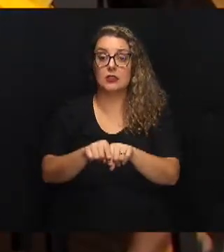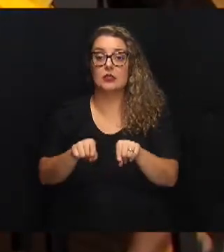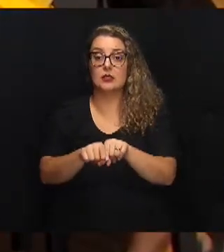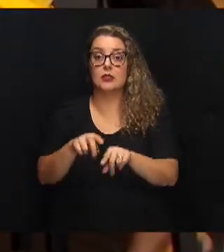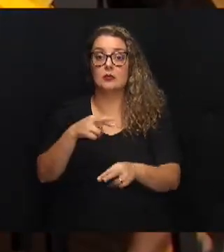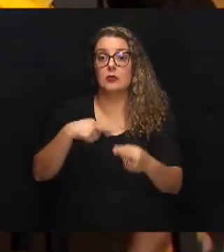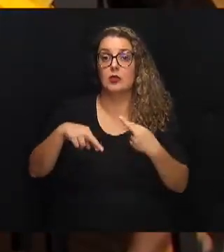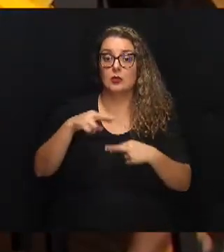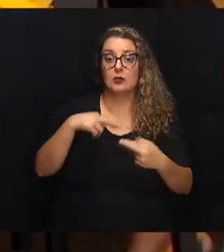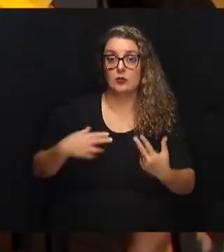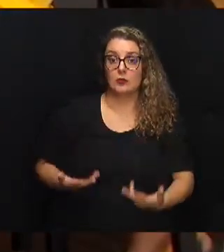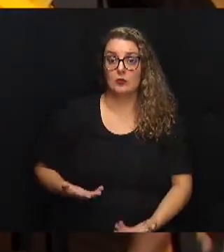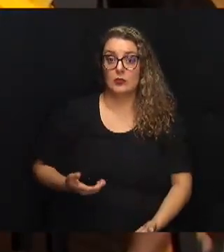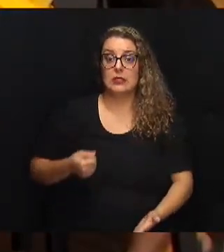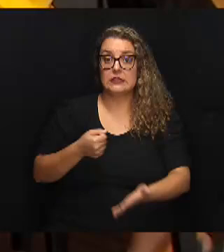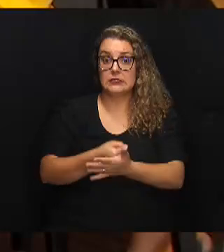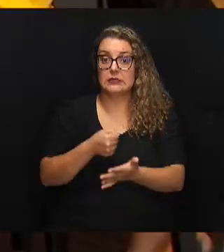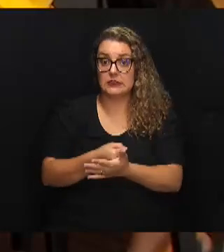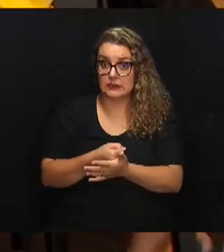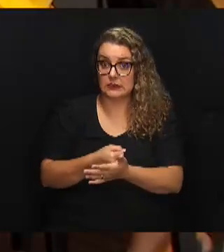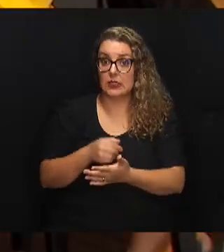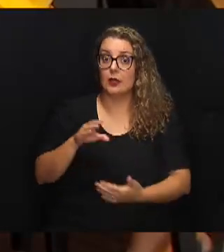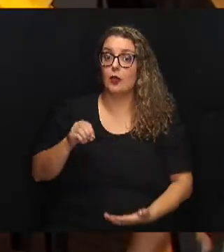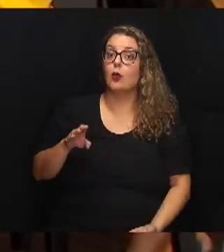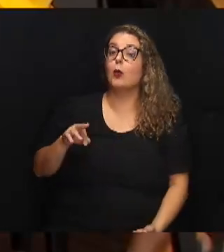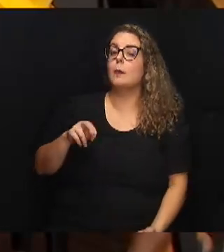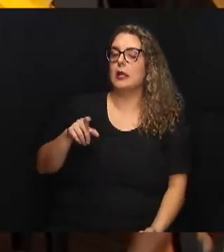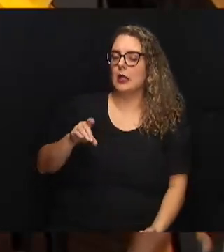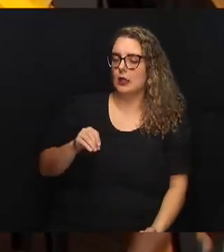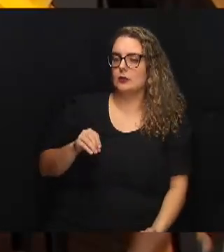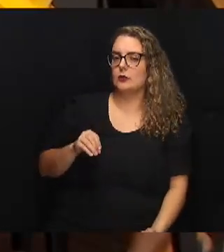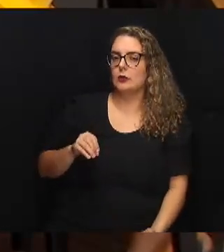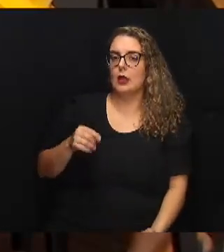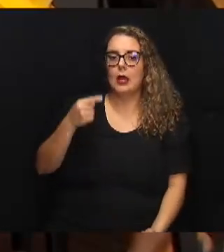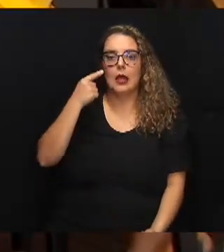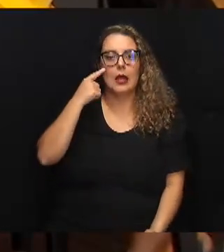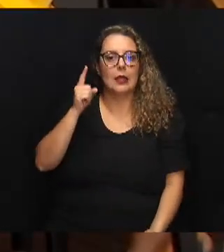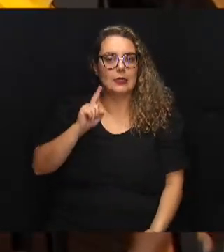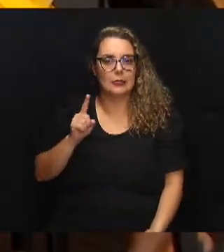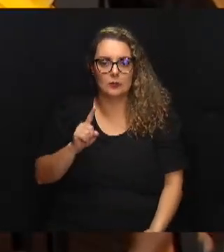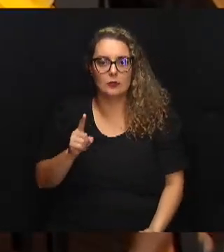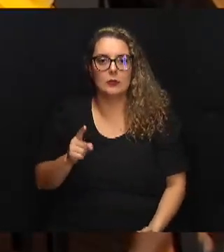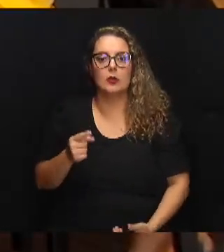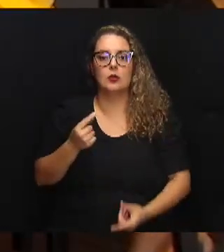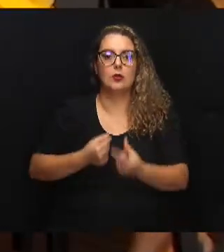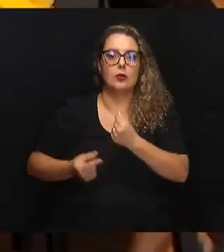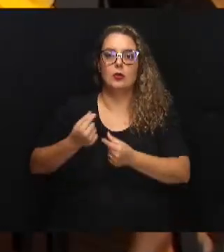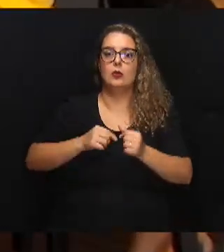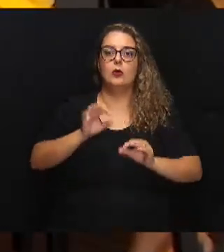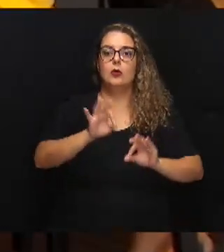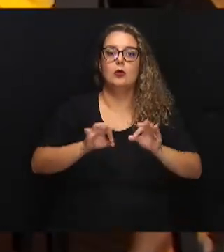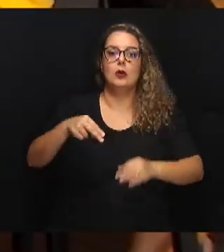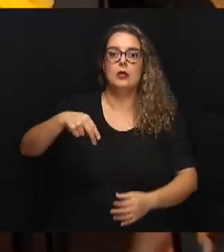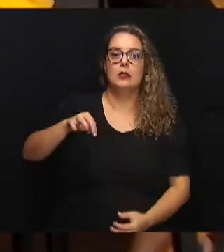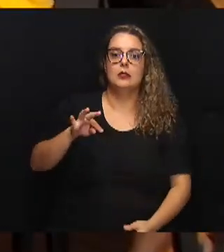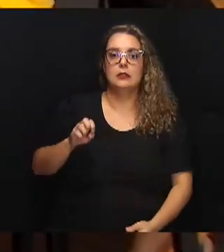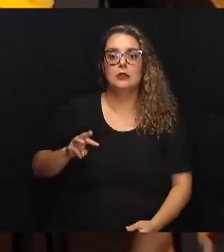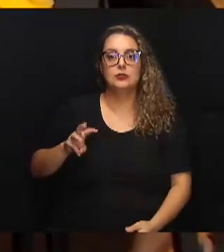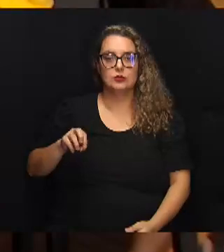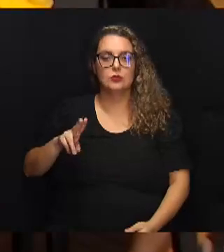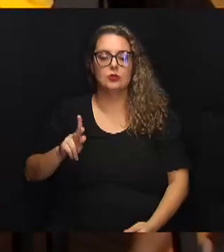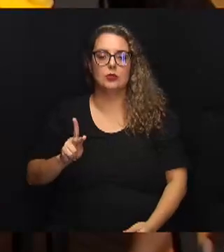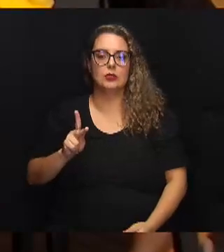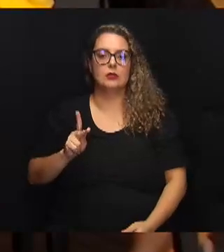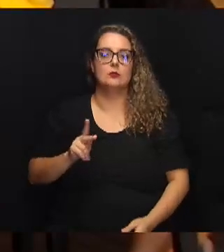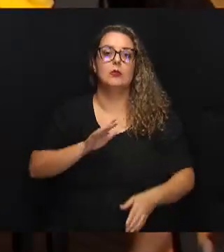questão de ser cobrado, porque a ideia não era e não é ganhar dinheiro com o projeto networking, sim